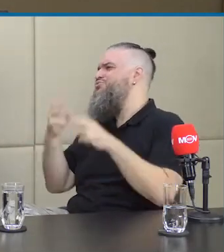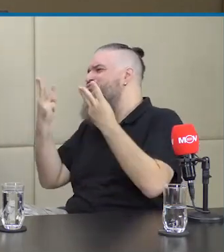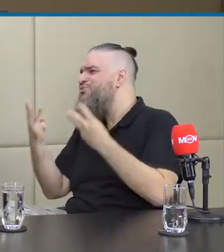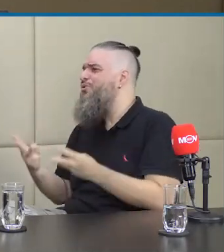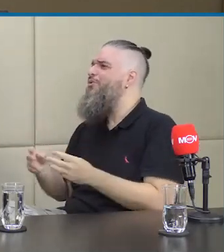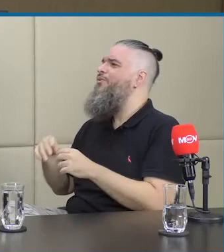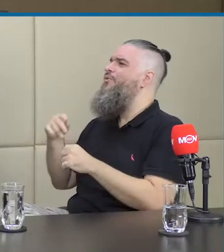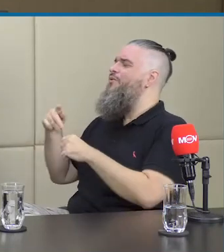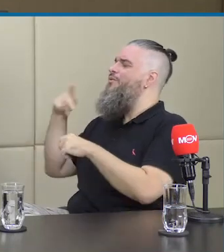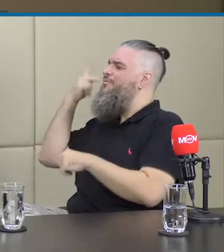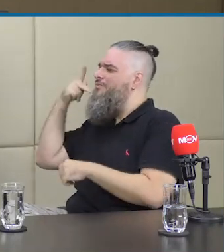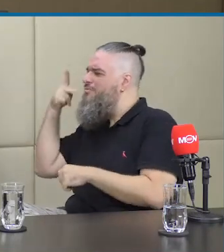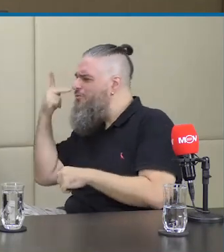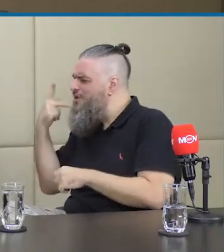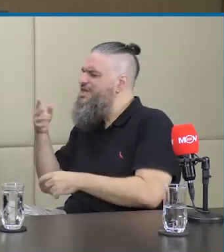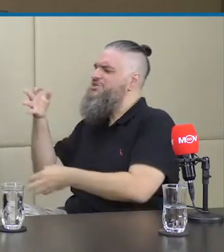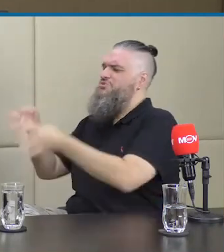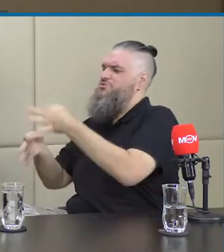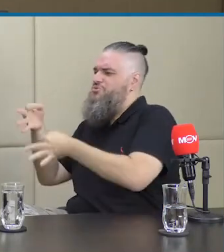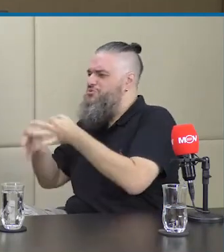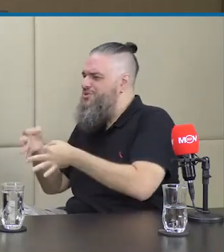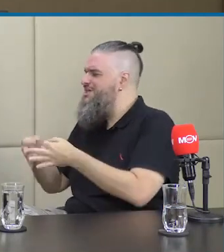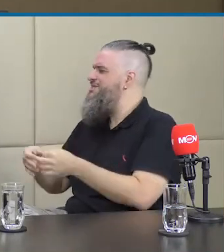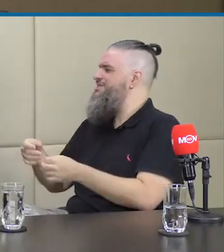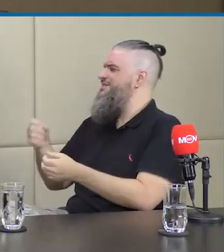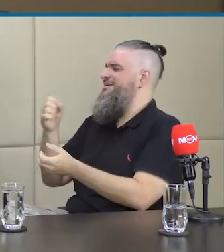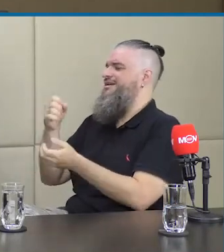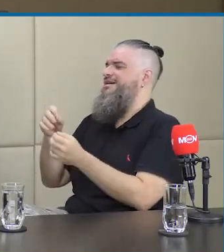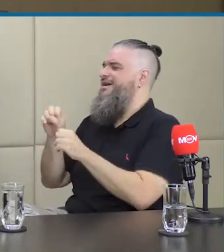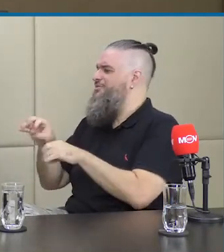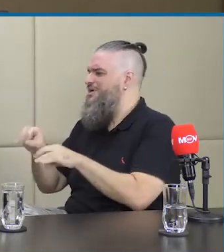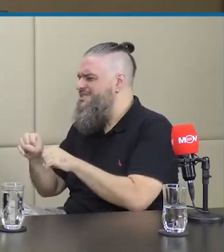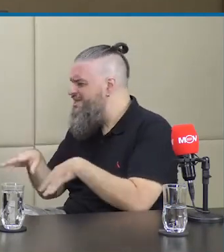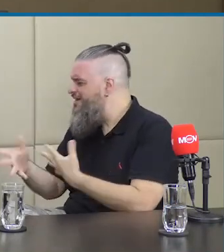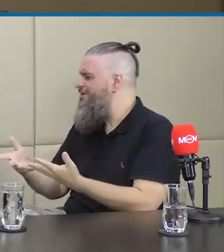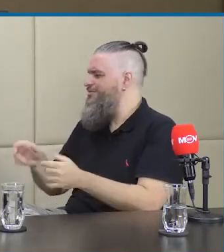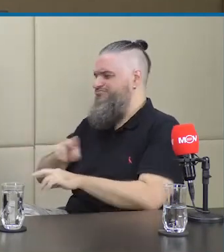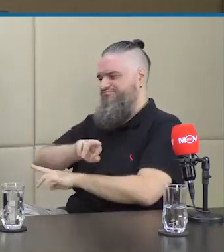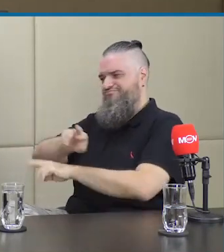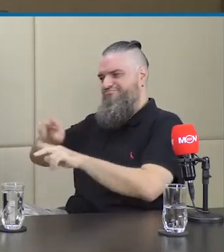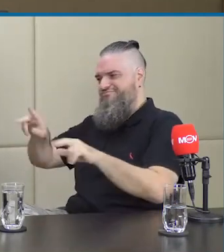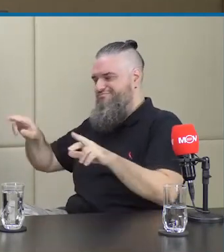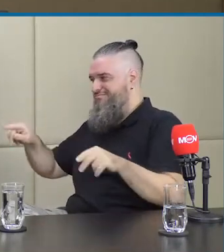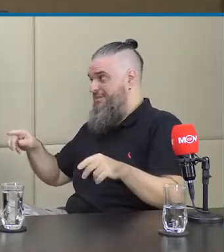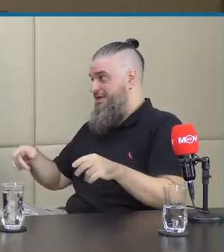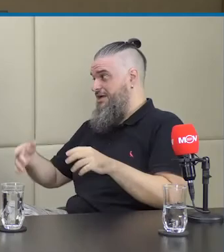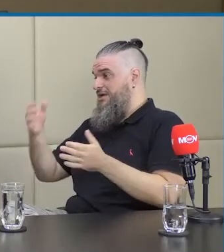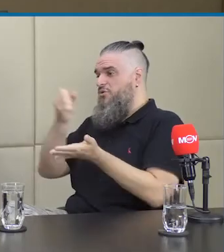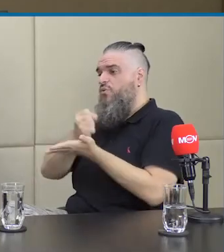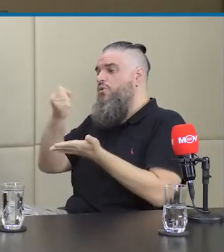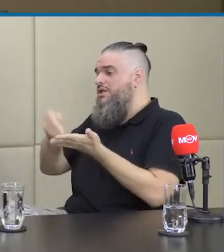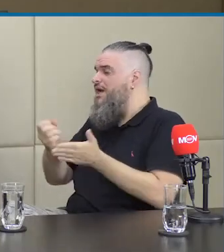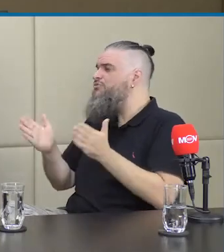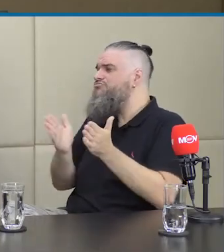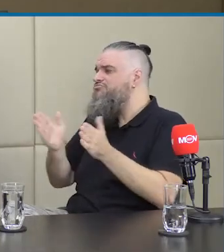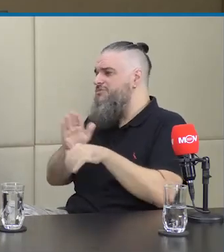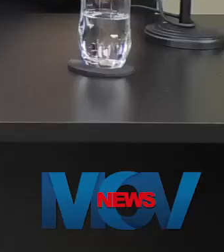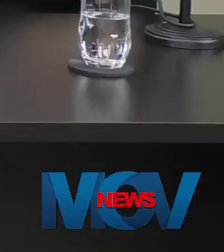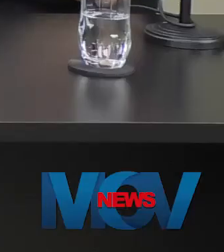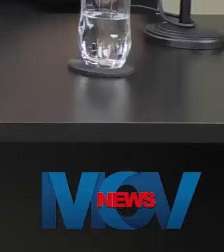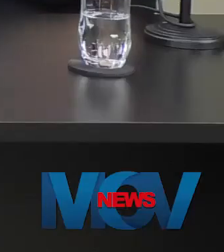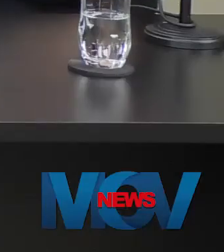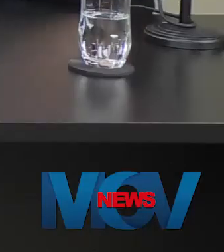médica, jurídica, área educacional. Então, assim, a gente trabalha hoje, a maioria é contrato temporário e como